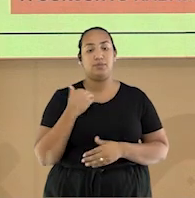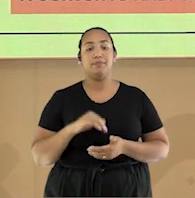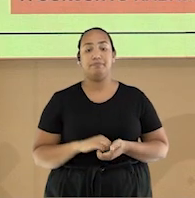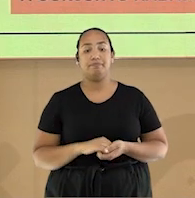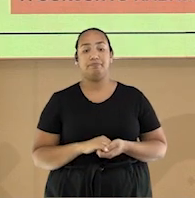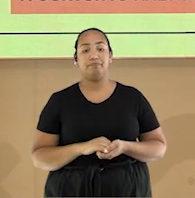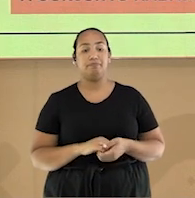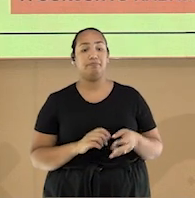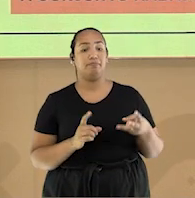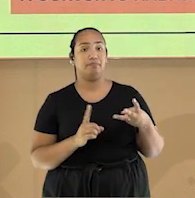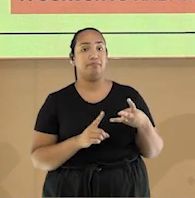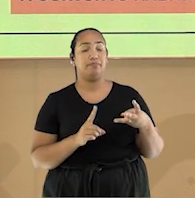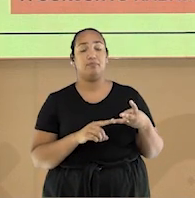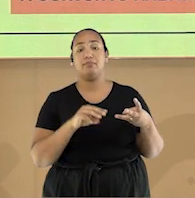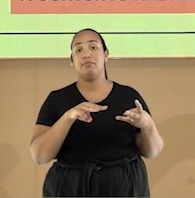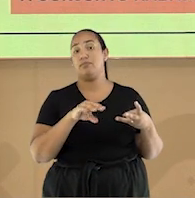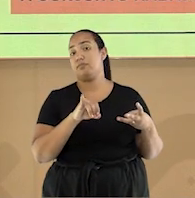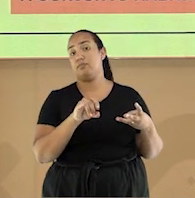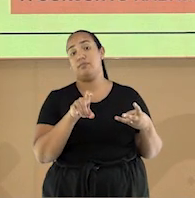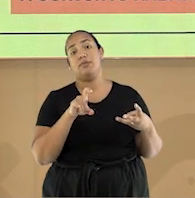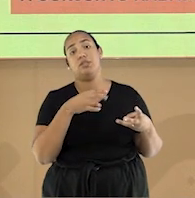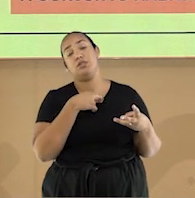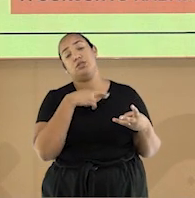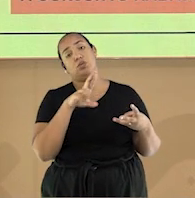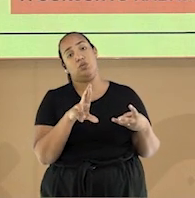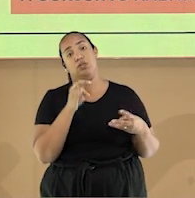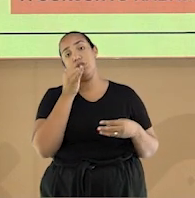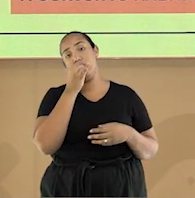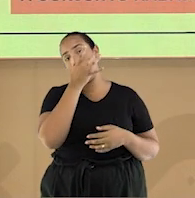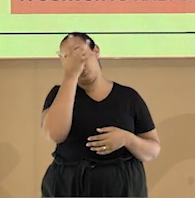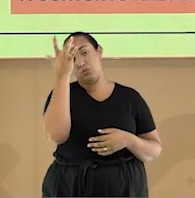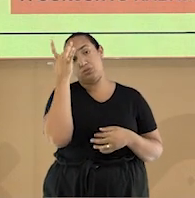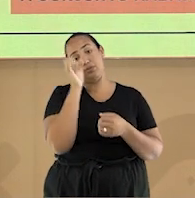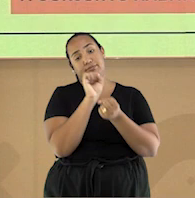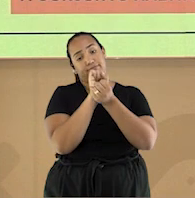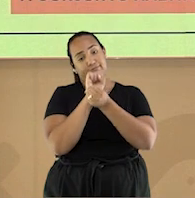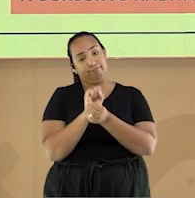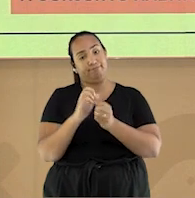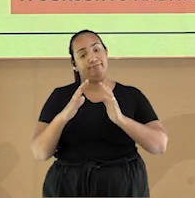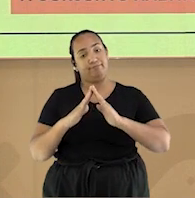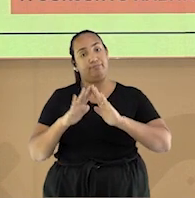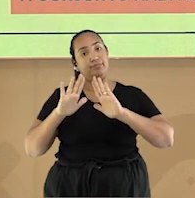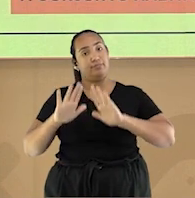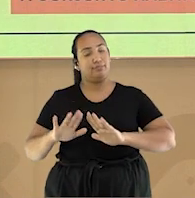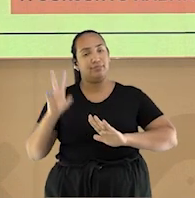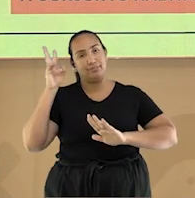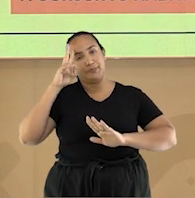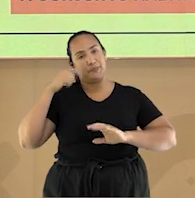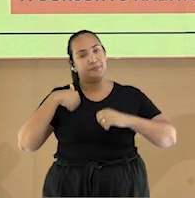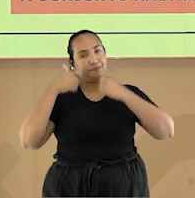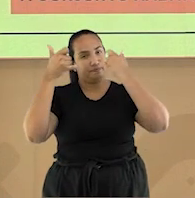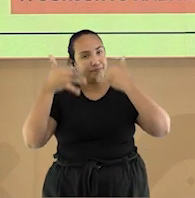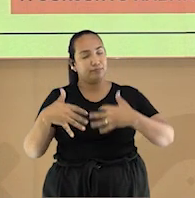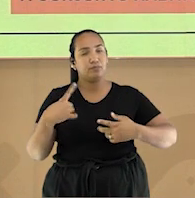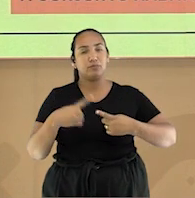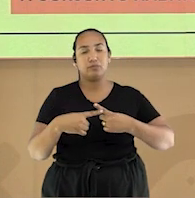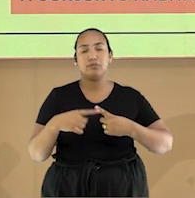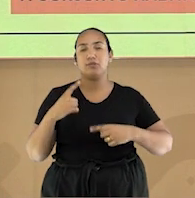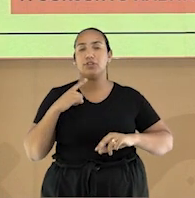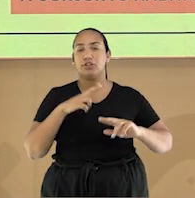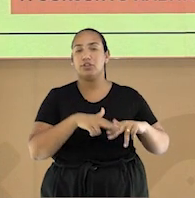é o mix religioso, que era onde esses negros escravizados ficavam, e como já falamos aqui na aula, como via de